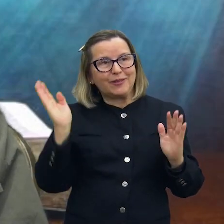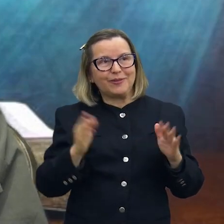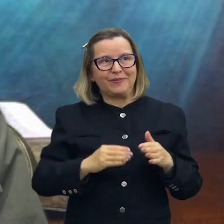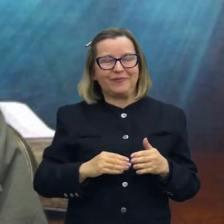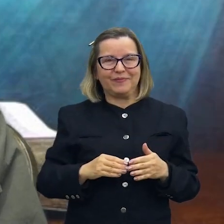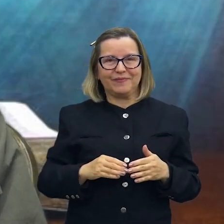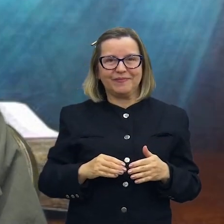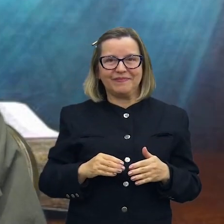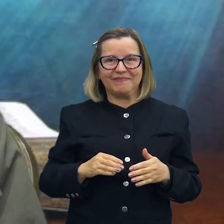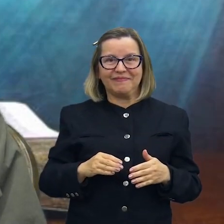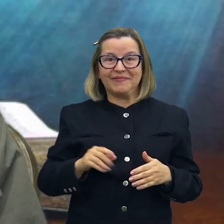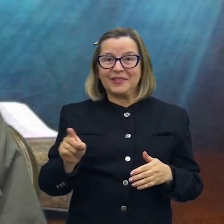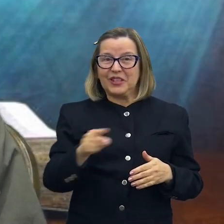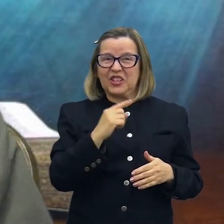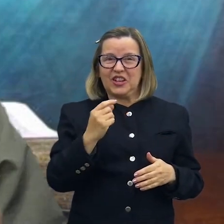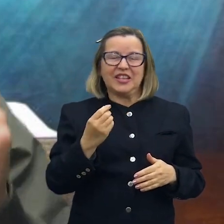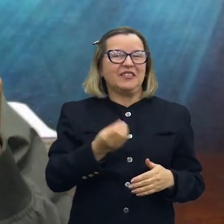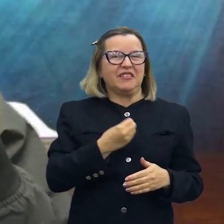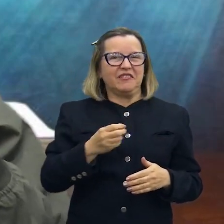Peguei pesado, né?